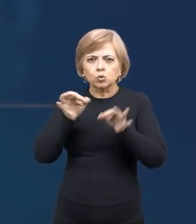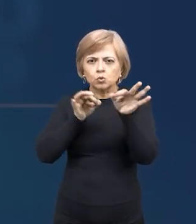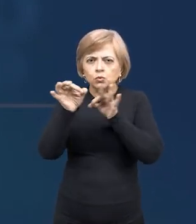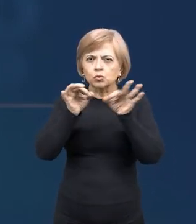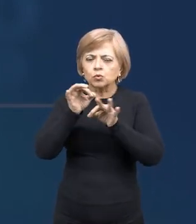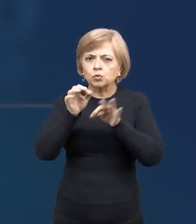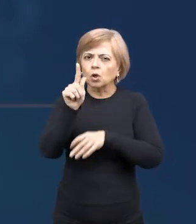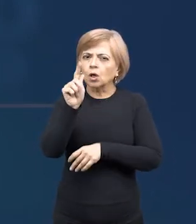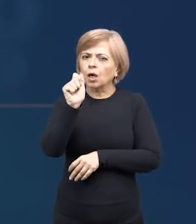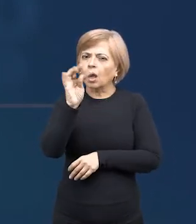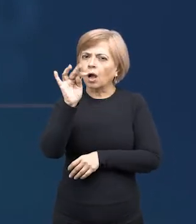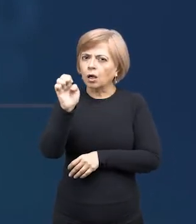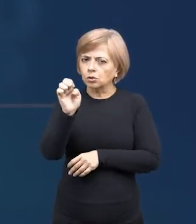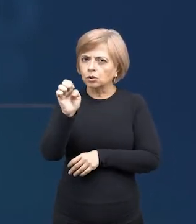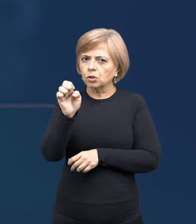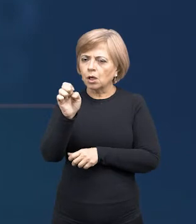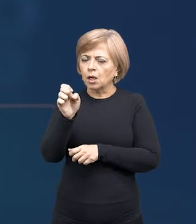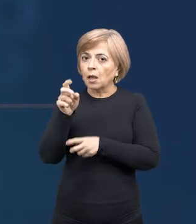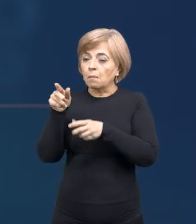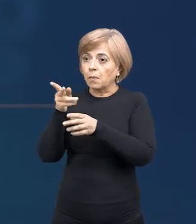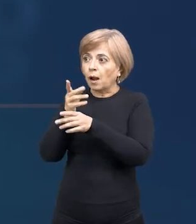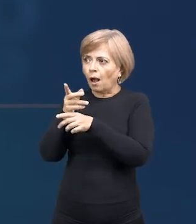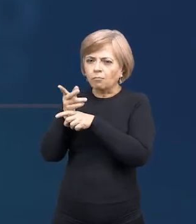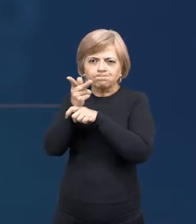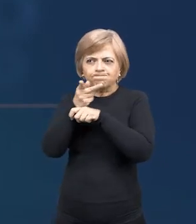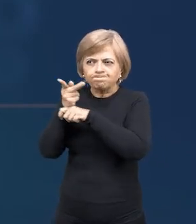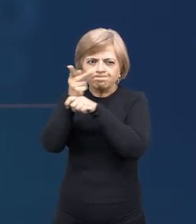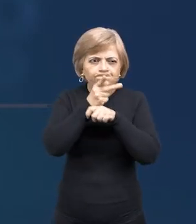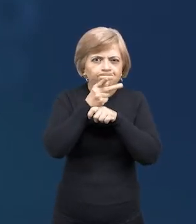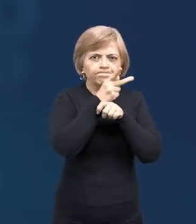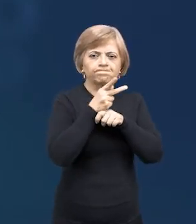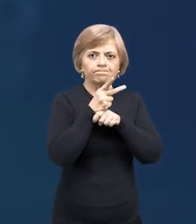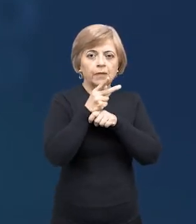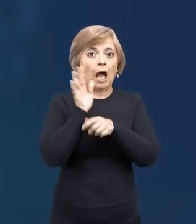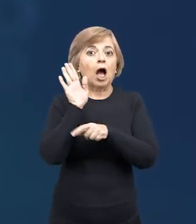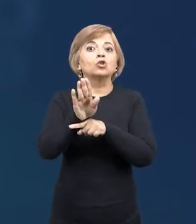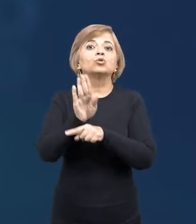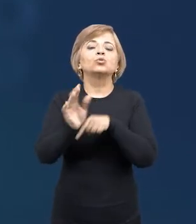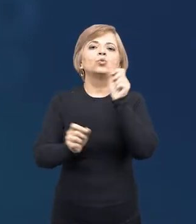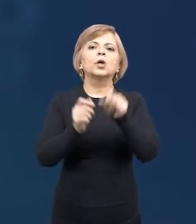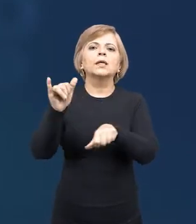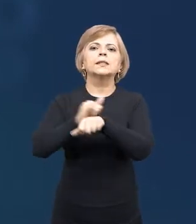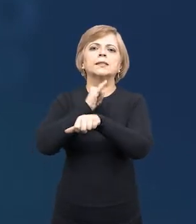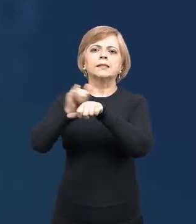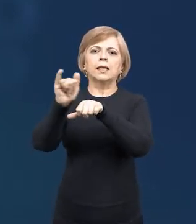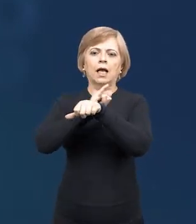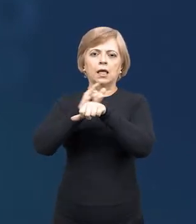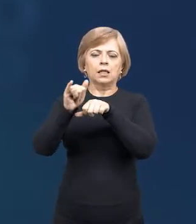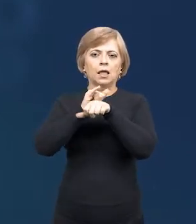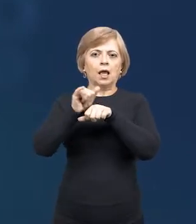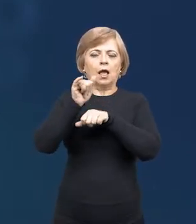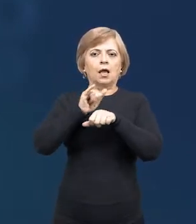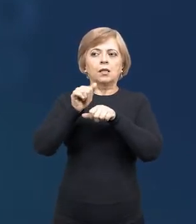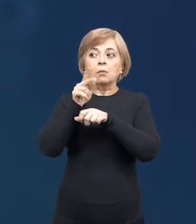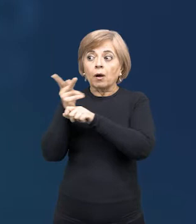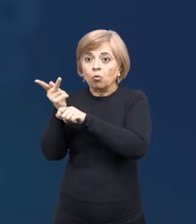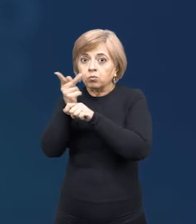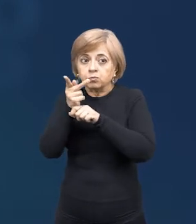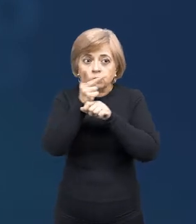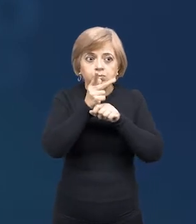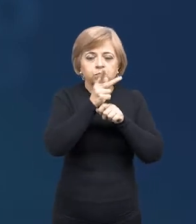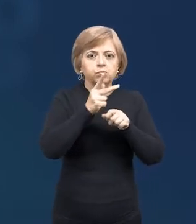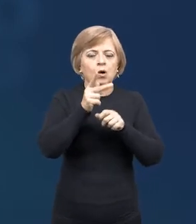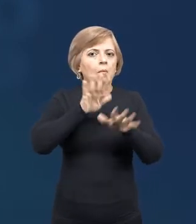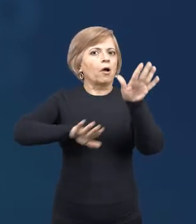pelo Núcleo de Saúde Ocupacional, e ele colabora como uma estratégia, mais uma estratégia de vigilância epidemiológica desse